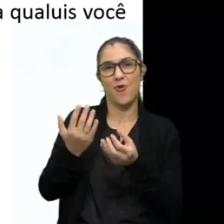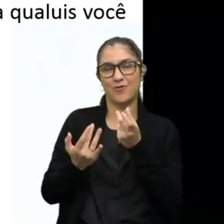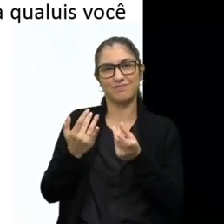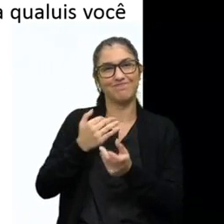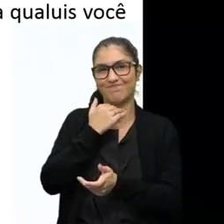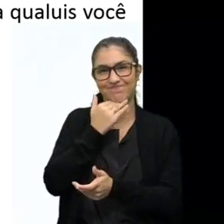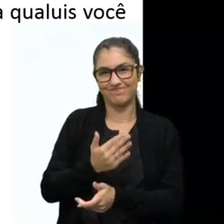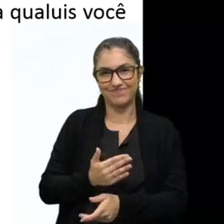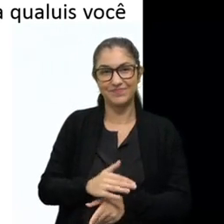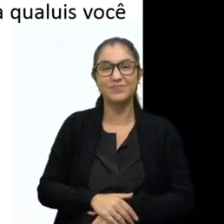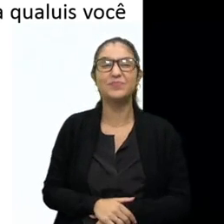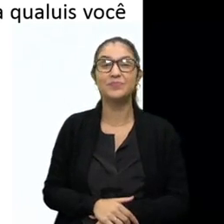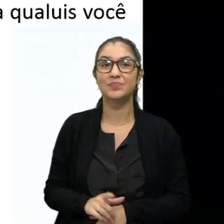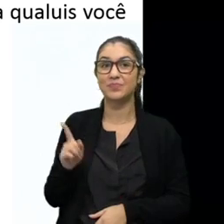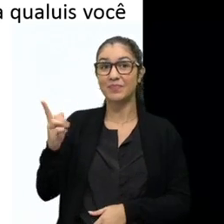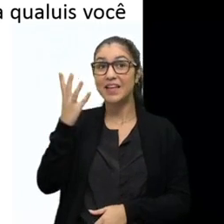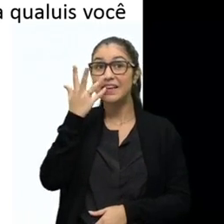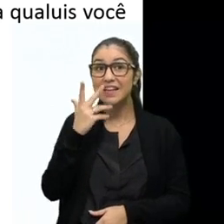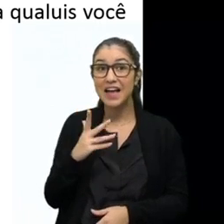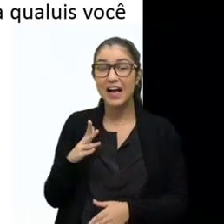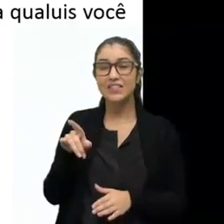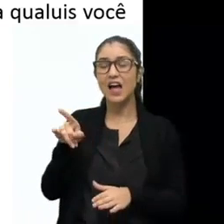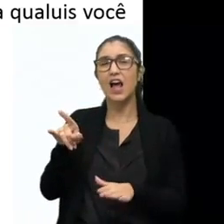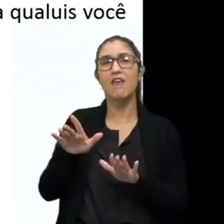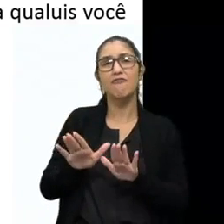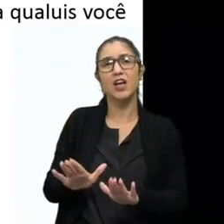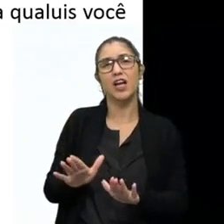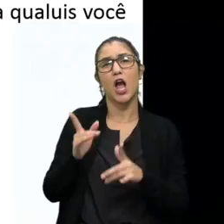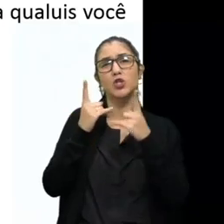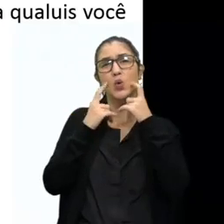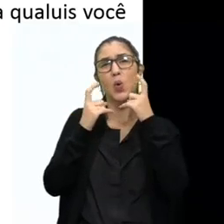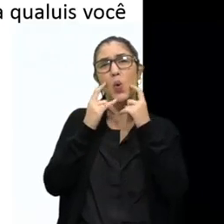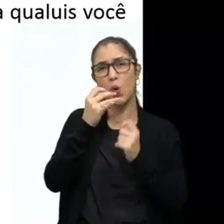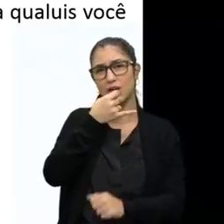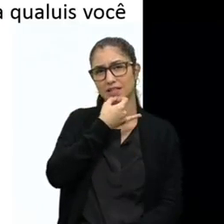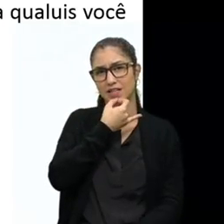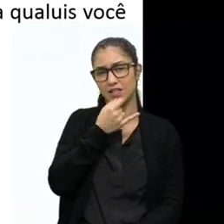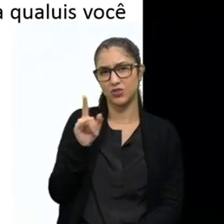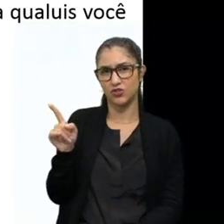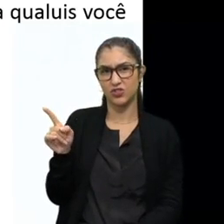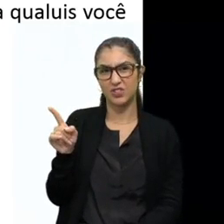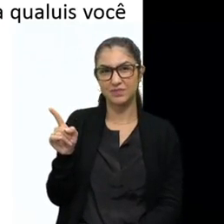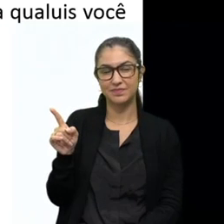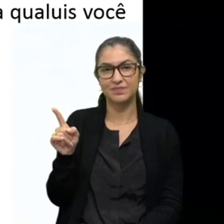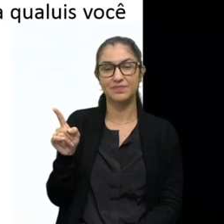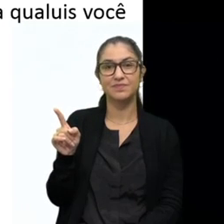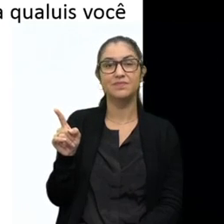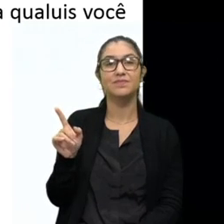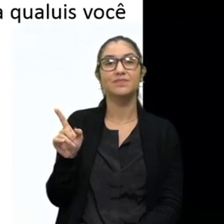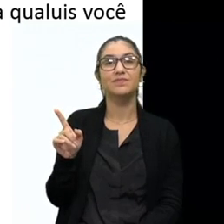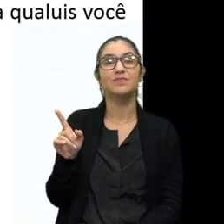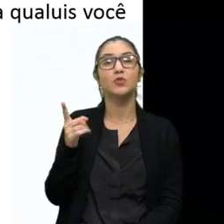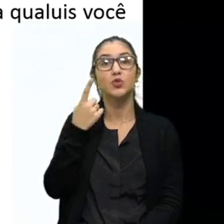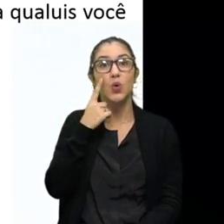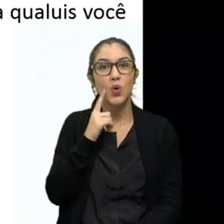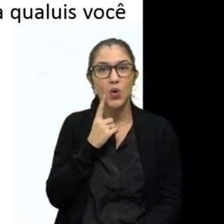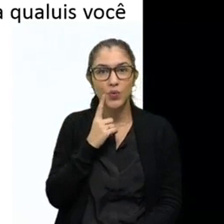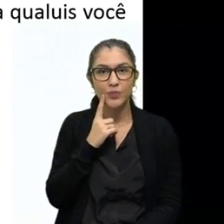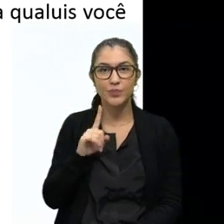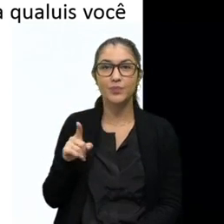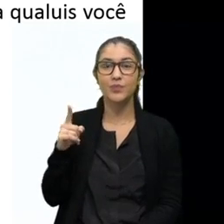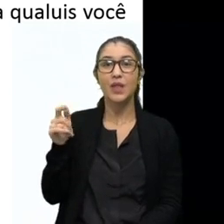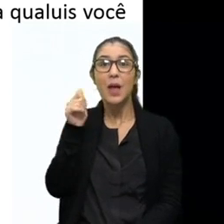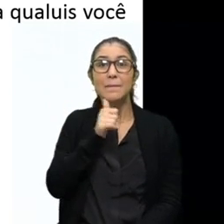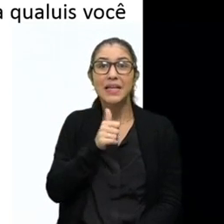mãe estava fazendo. Criança ficar, chorar, triste. Então a criança ficou triste e chorou.